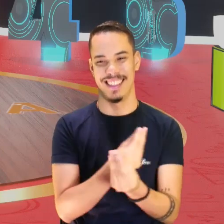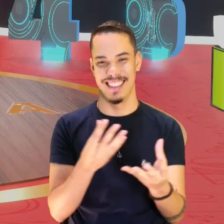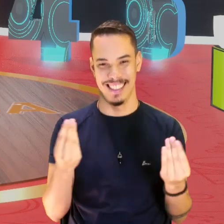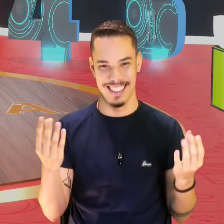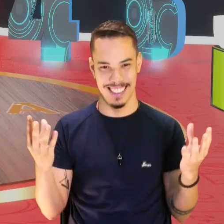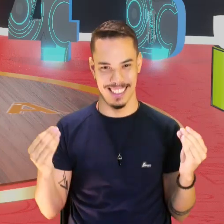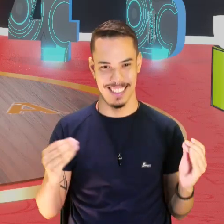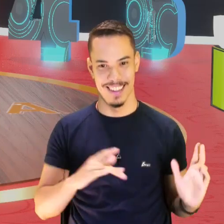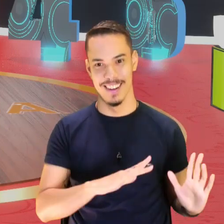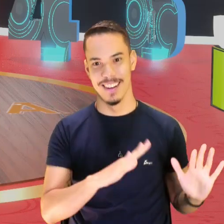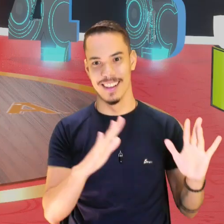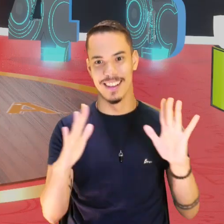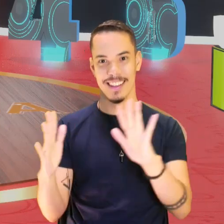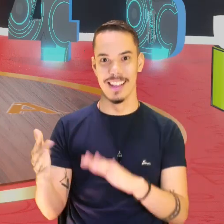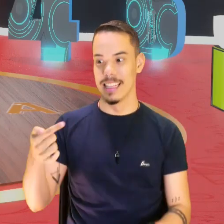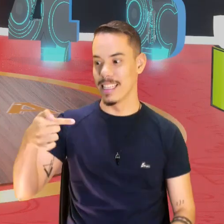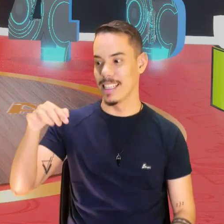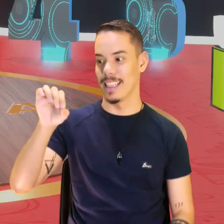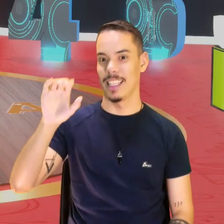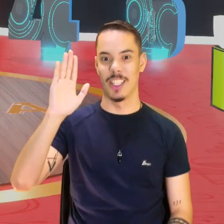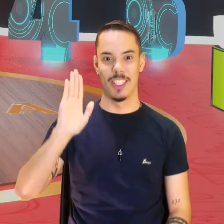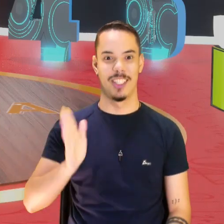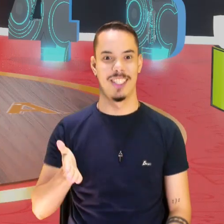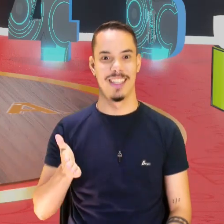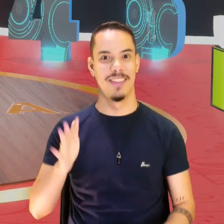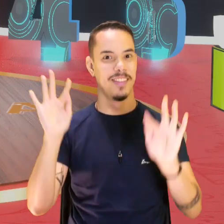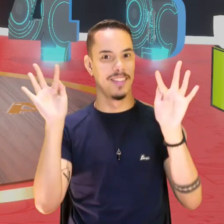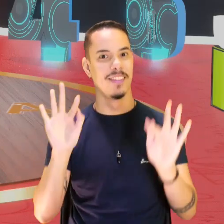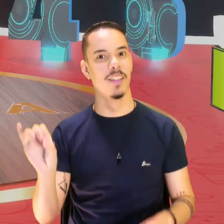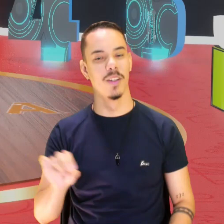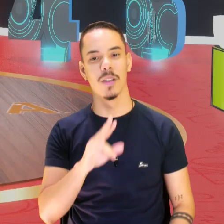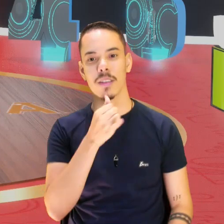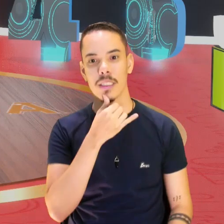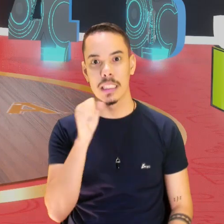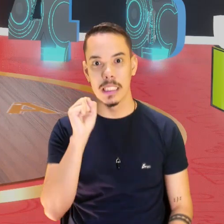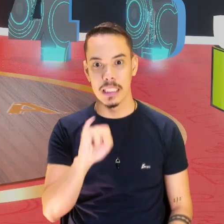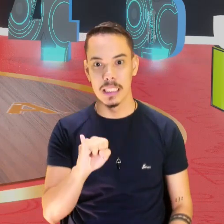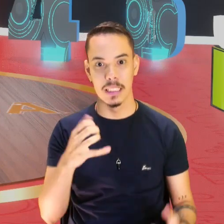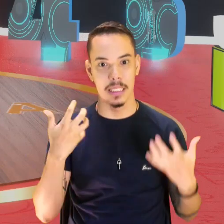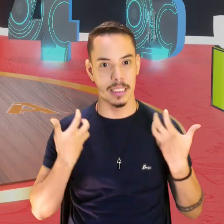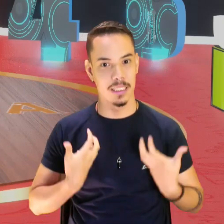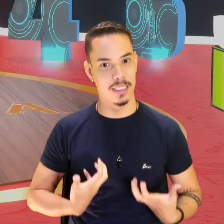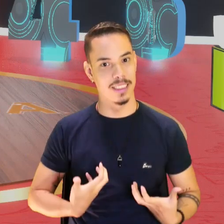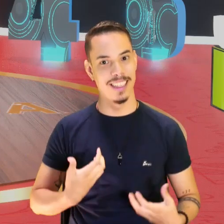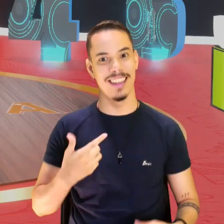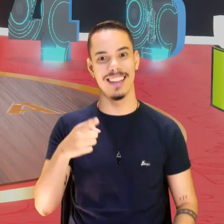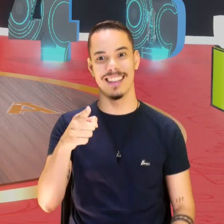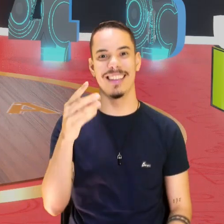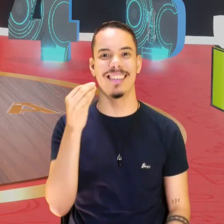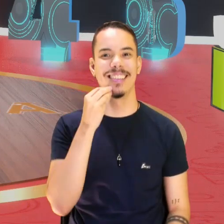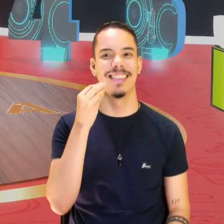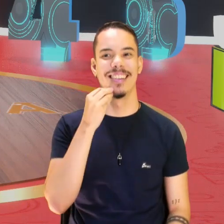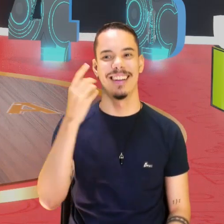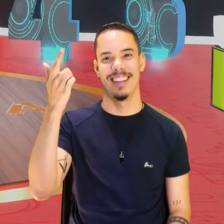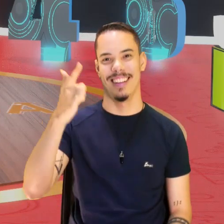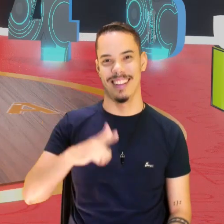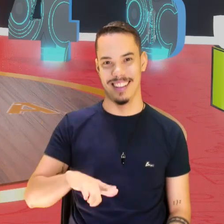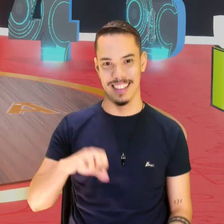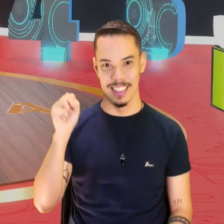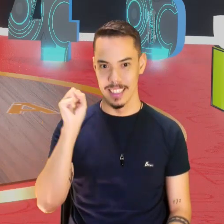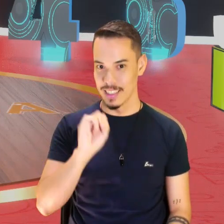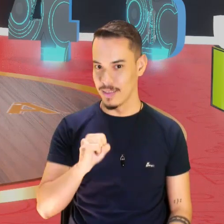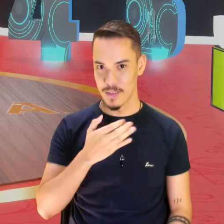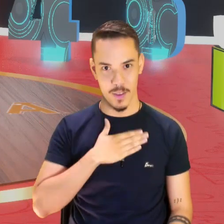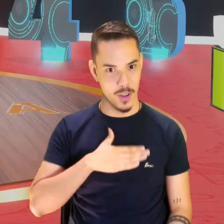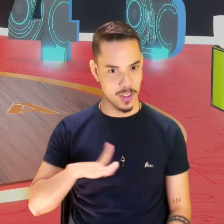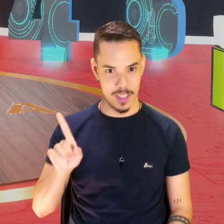Muita aula. 70 já. Feliz e ou se triste? você cansar, 70 de novo. Se você não